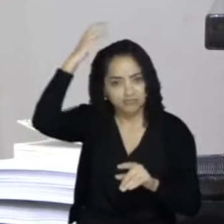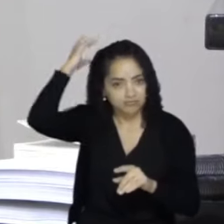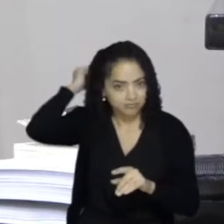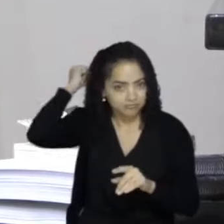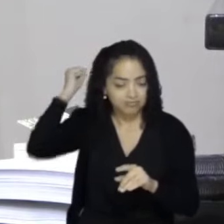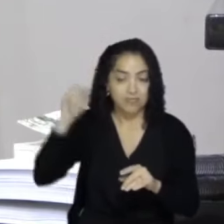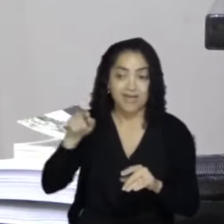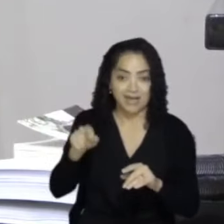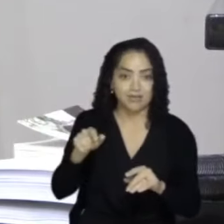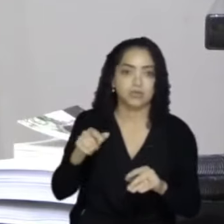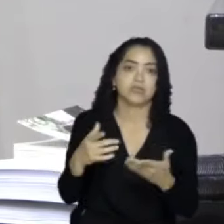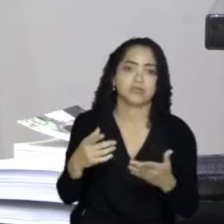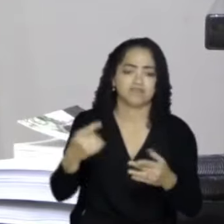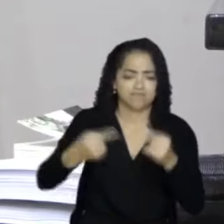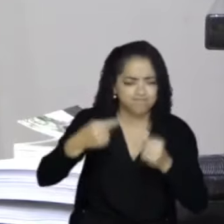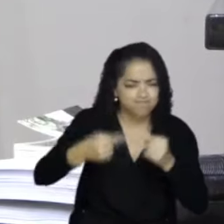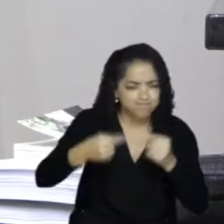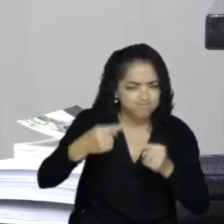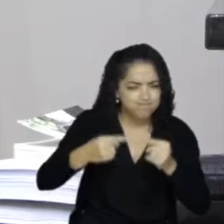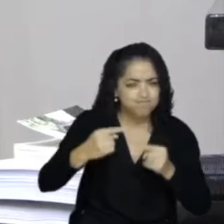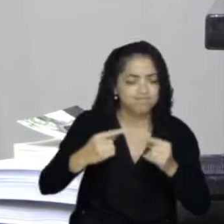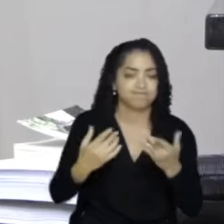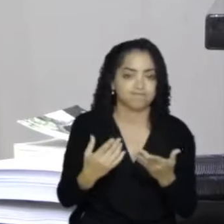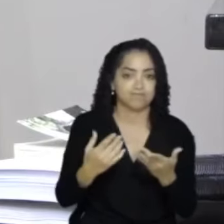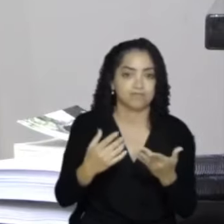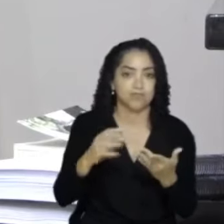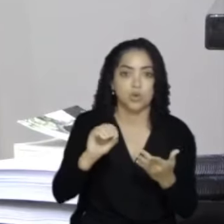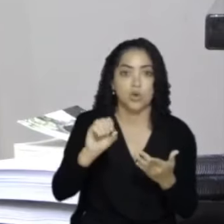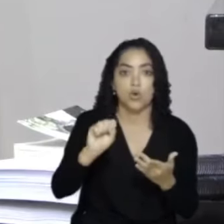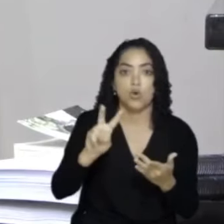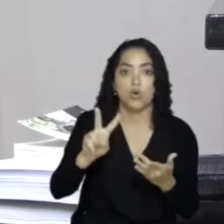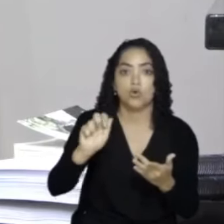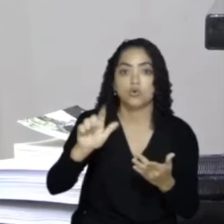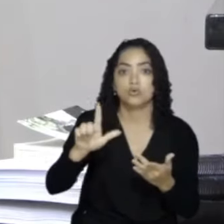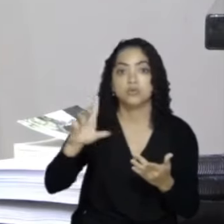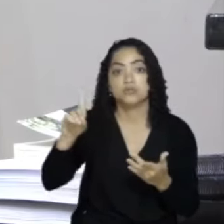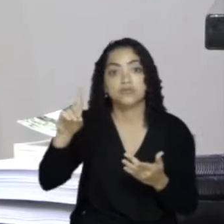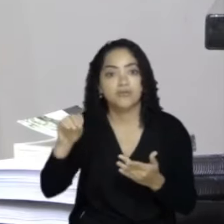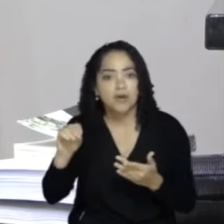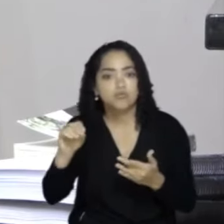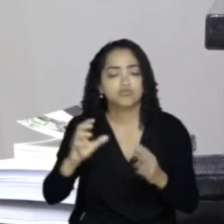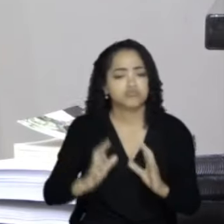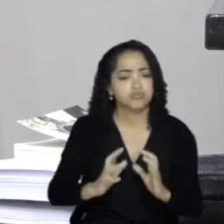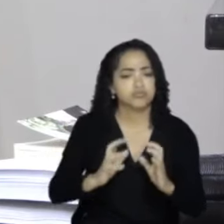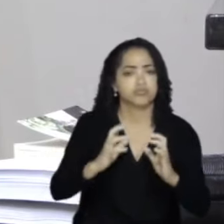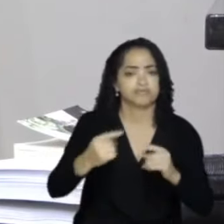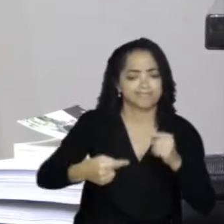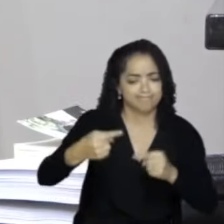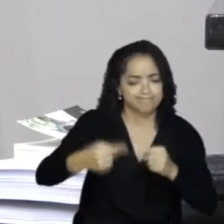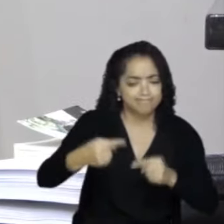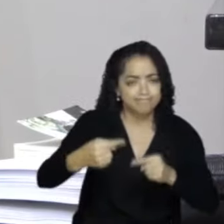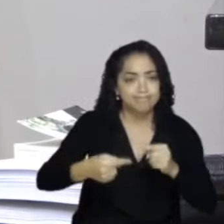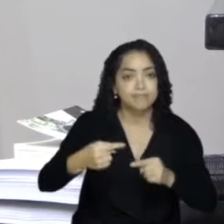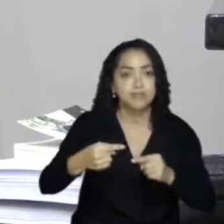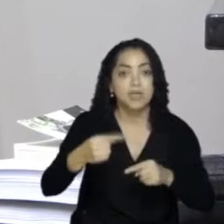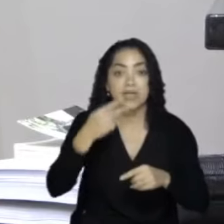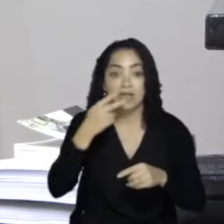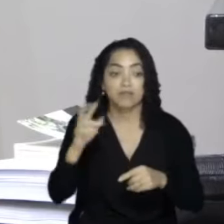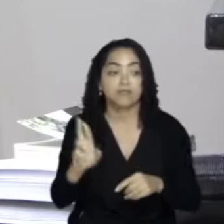jornalista. O nome dele era Oswaldo Rodrigues Cabral. Ela não se entendeu muito com eles, não concordavam muito. E Antonieta de Barros disse o seguinte para